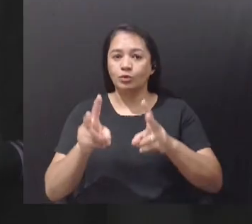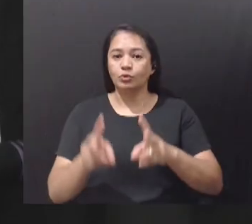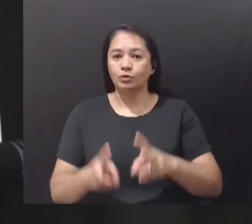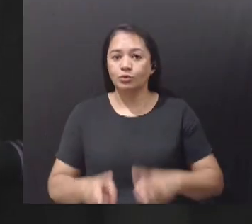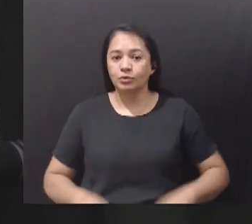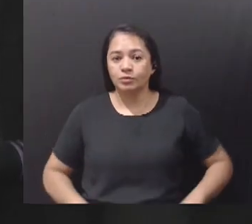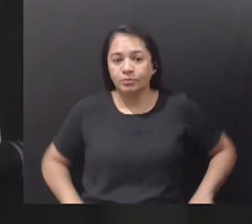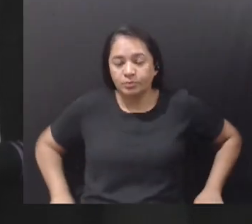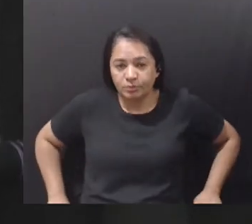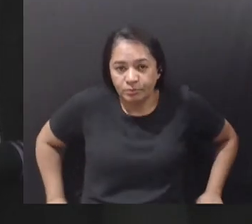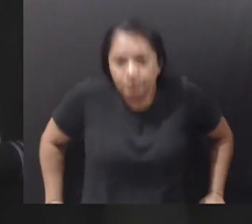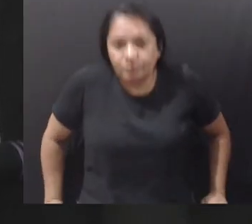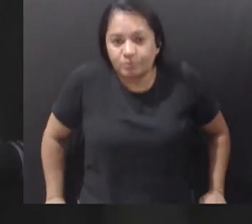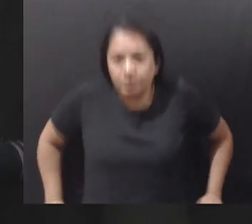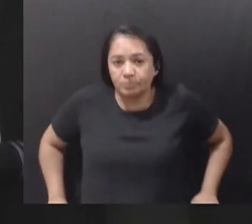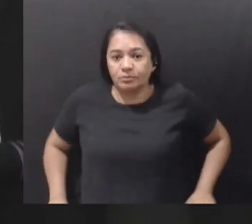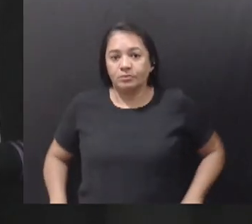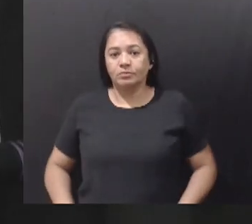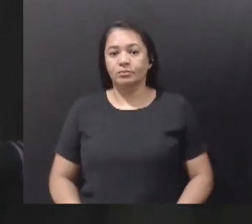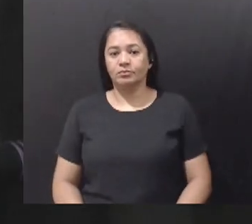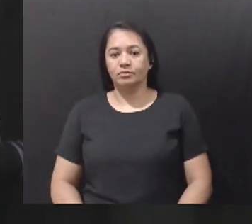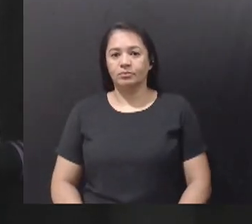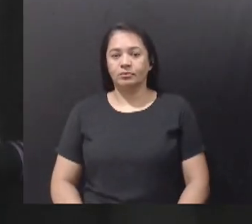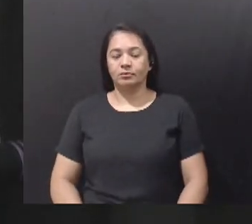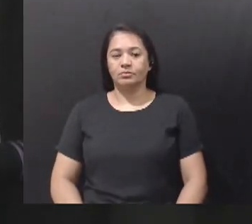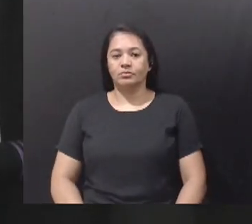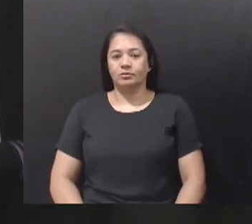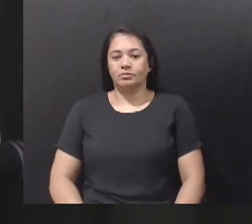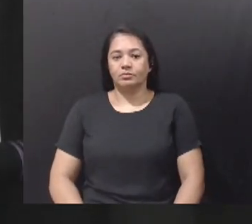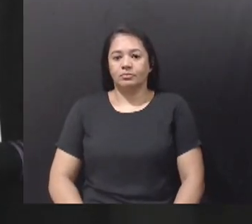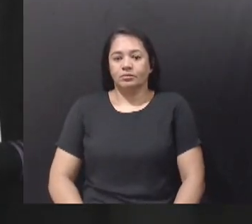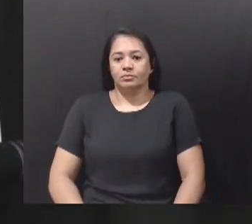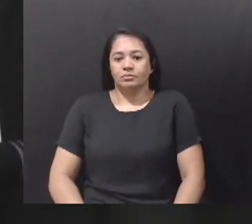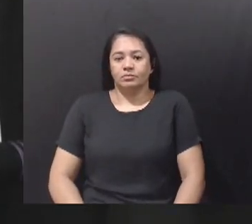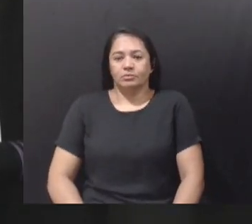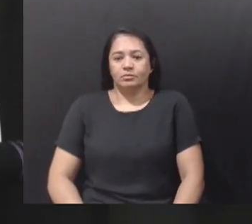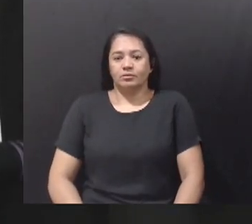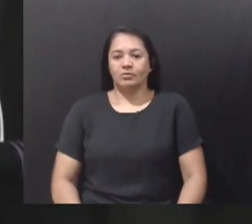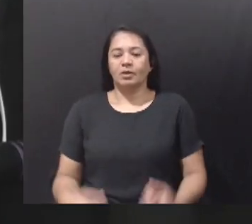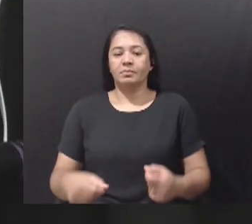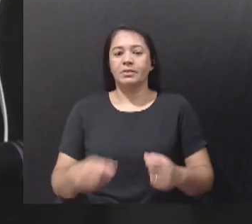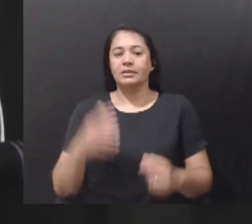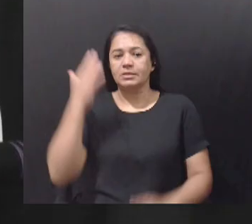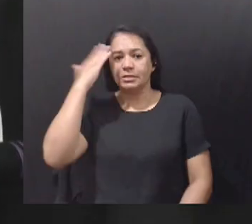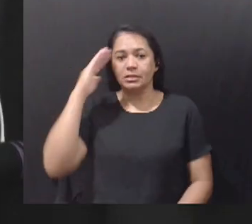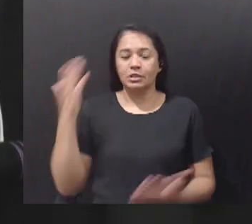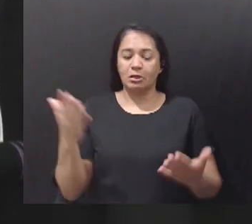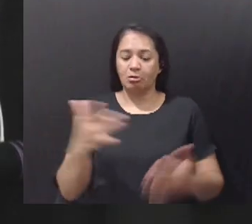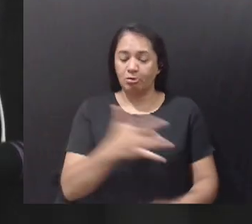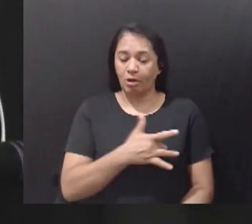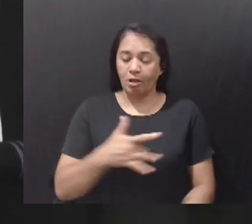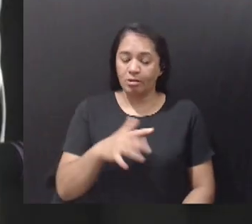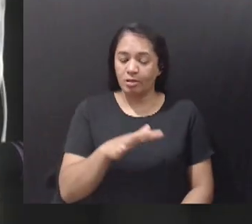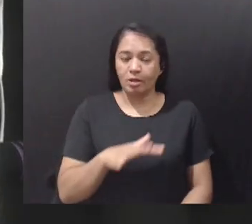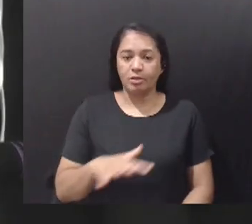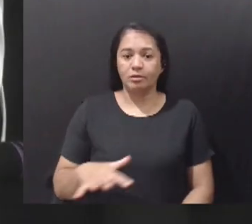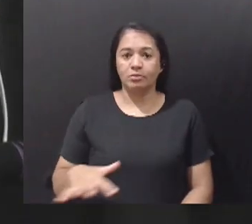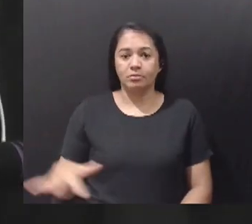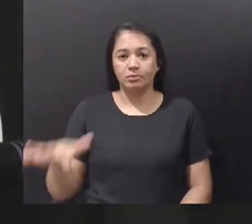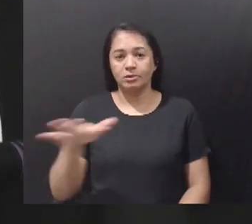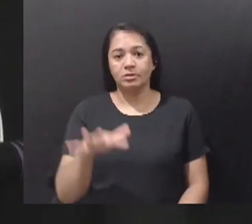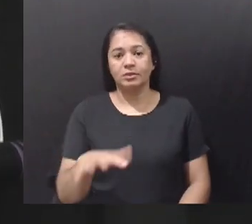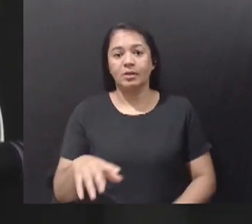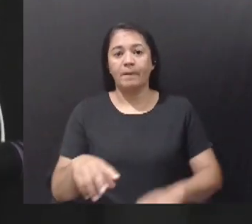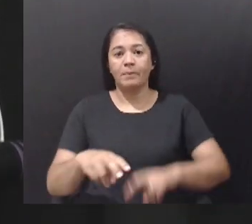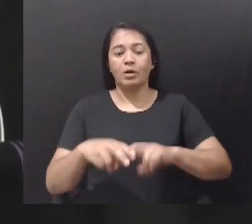Sim. Então é bom a gente entender que essas grandes mazelas da saúde, né? Não da saúde, do setor de saúde, mas da saúde que a gente